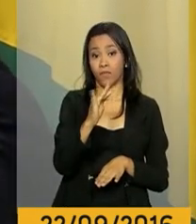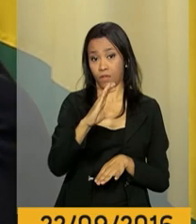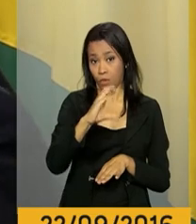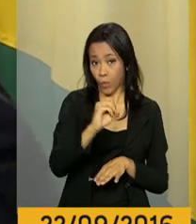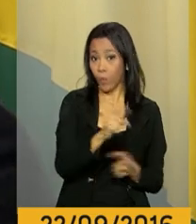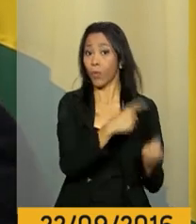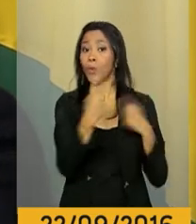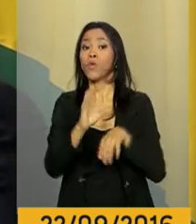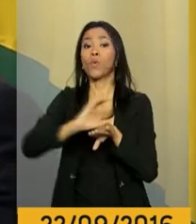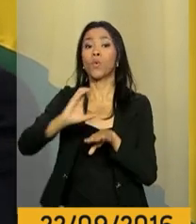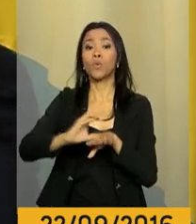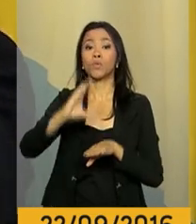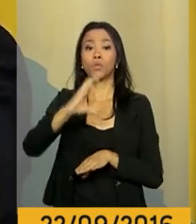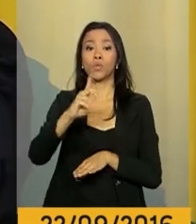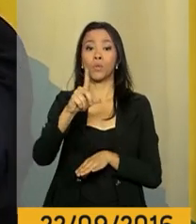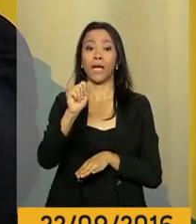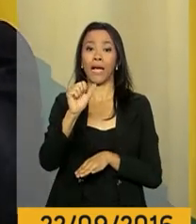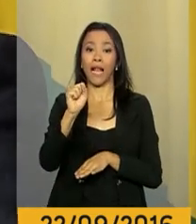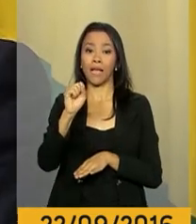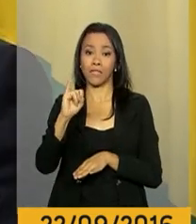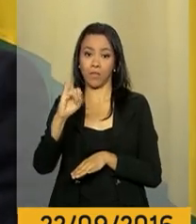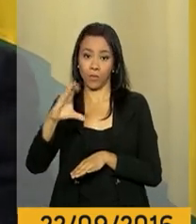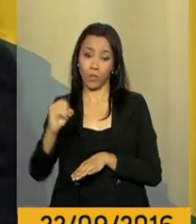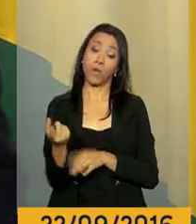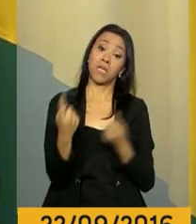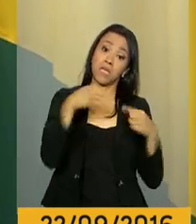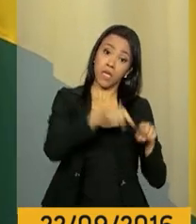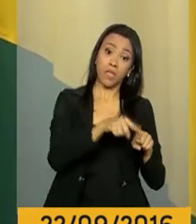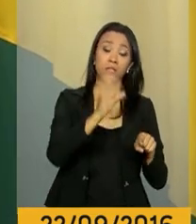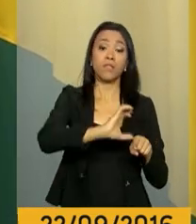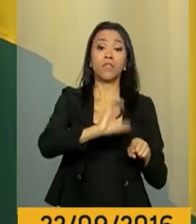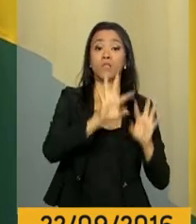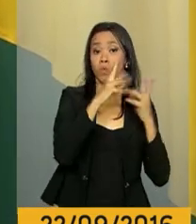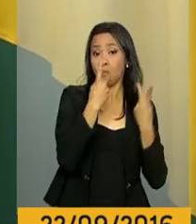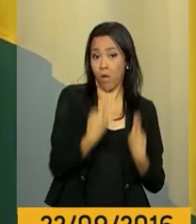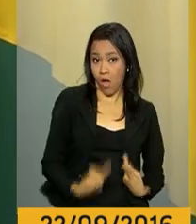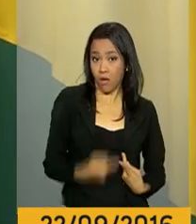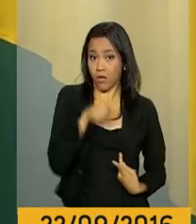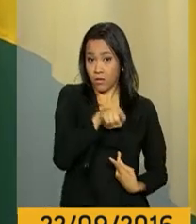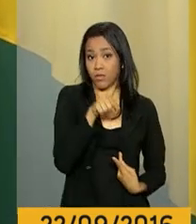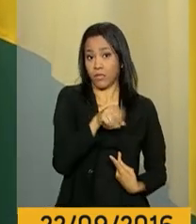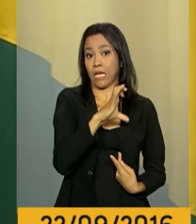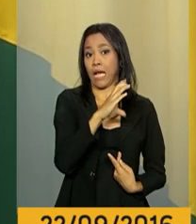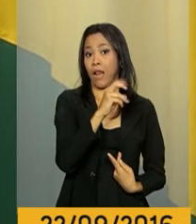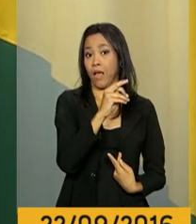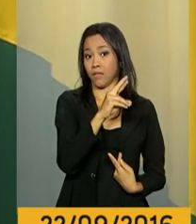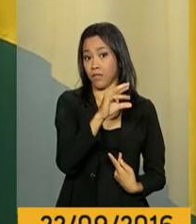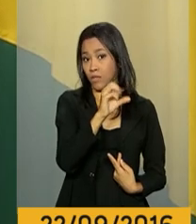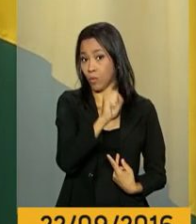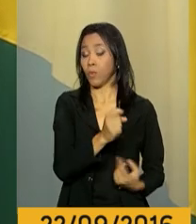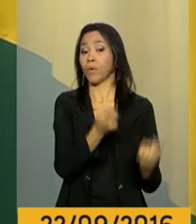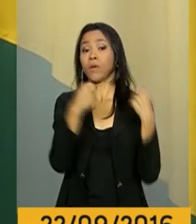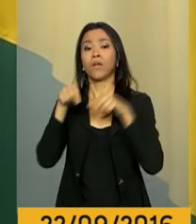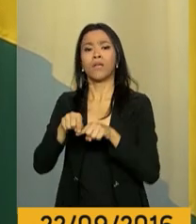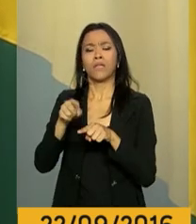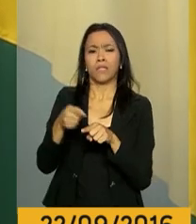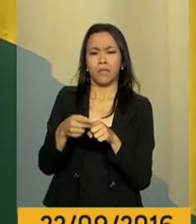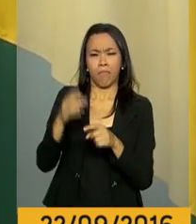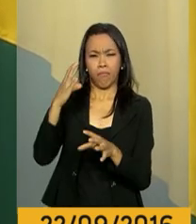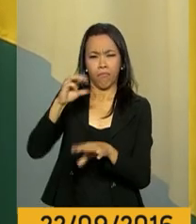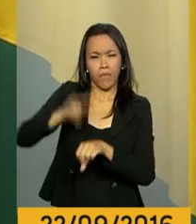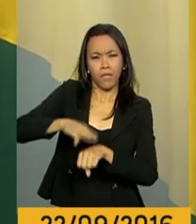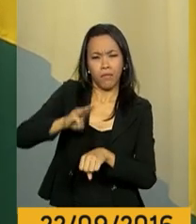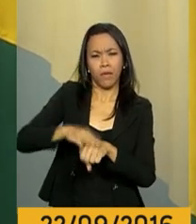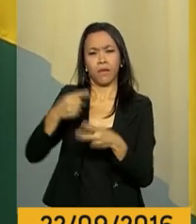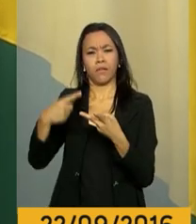quem ia paraas ciências humanas fazia o curso clássico quem ia para ciências exatas ia para o